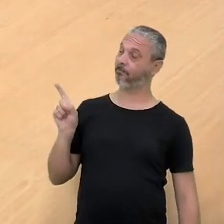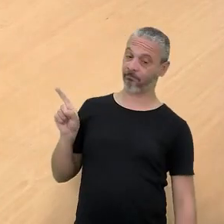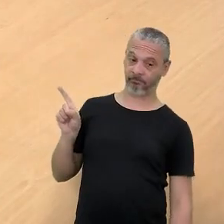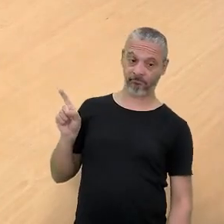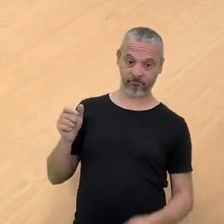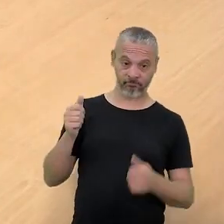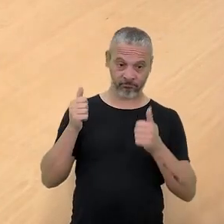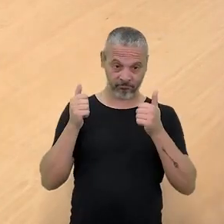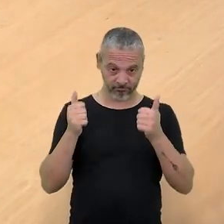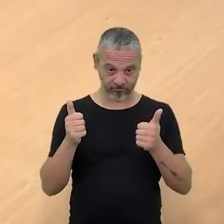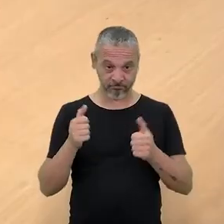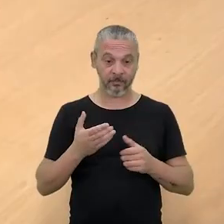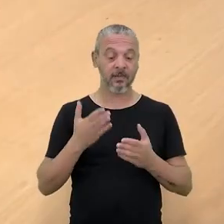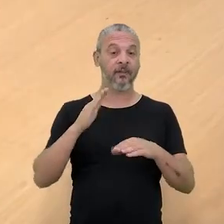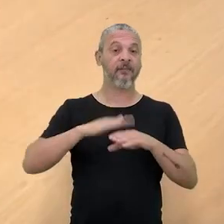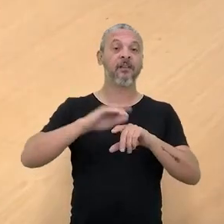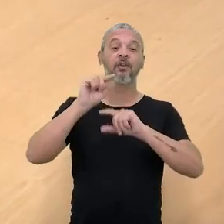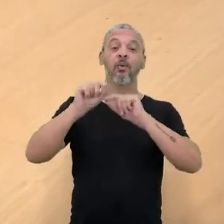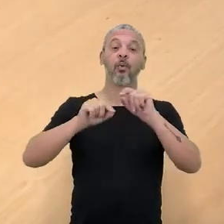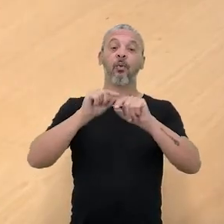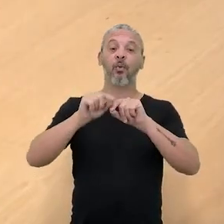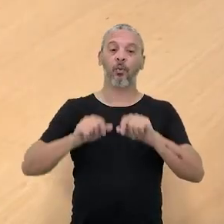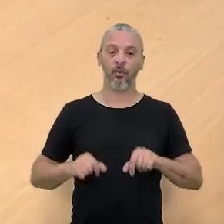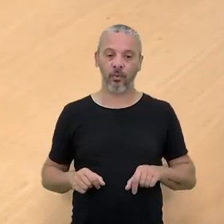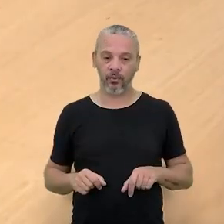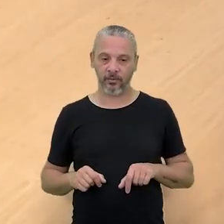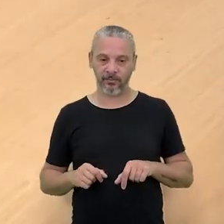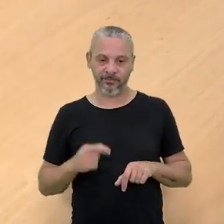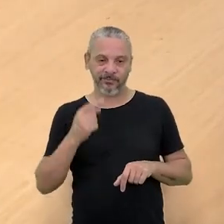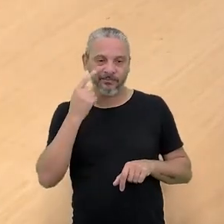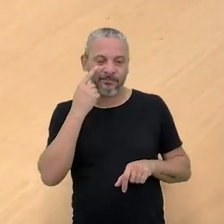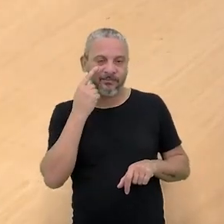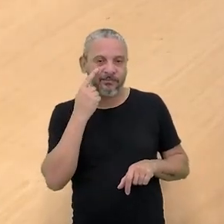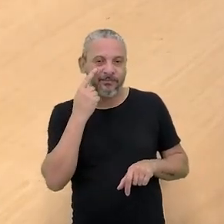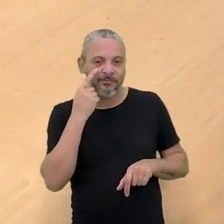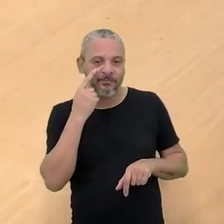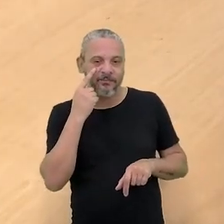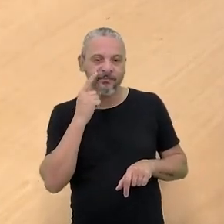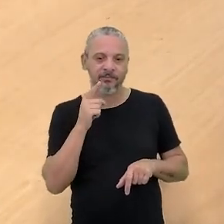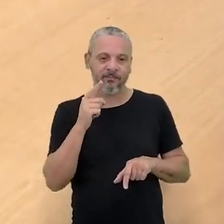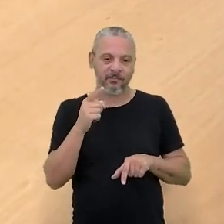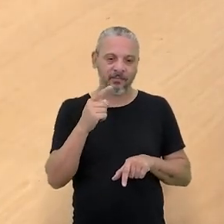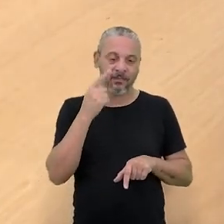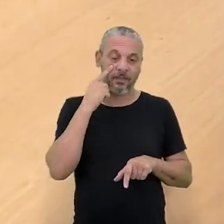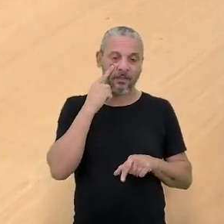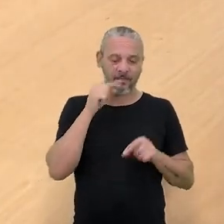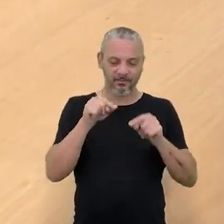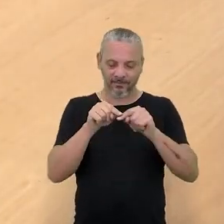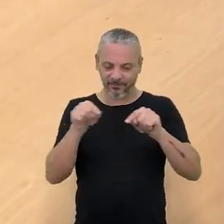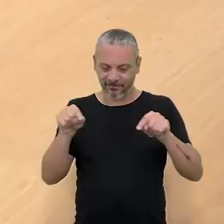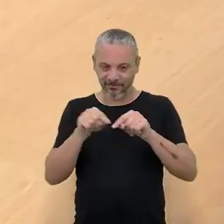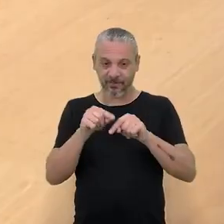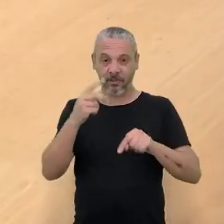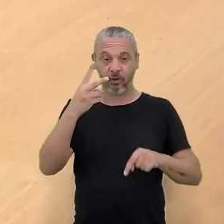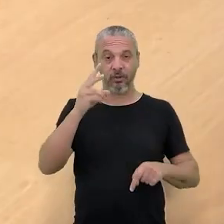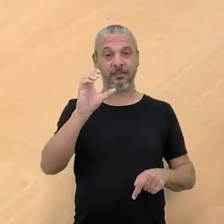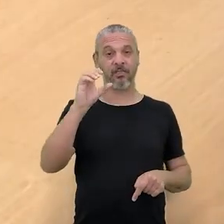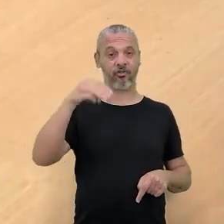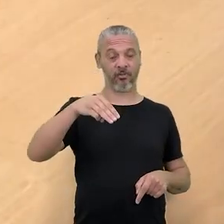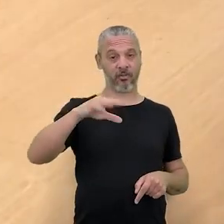Marquei qual é o centro, o que eu vou fazer agora? Eu vou pegar o tamanho do servomotor. O servomotor, ele tem